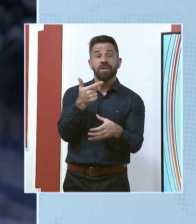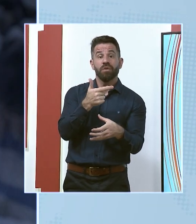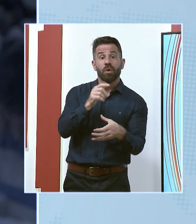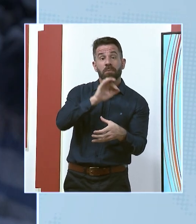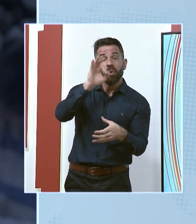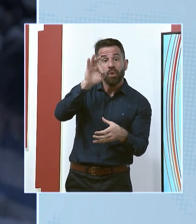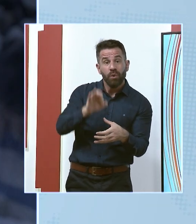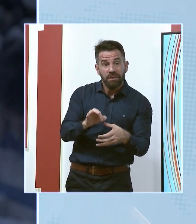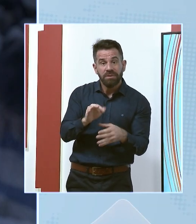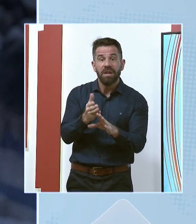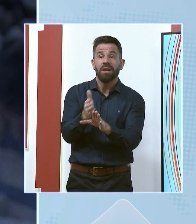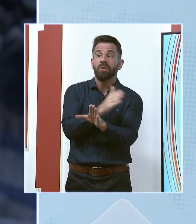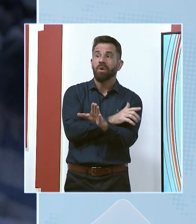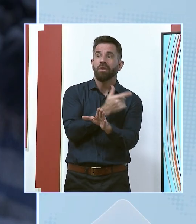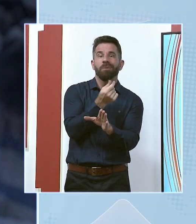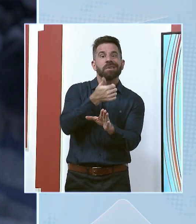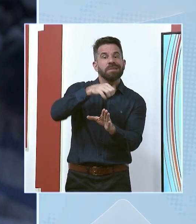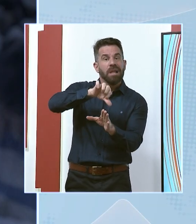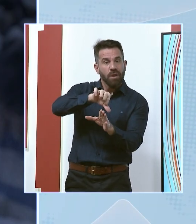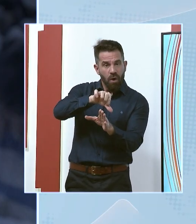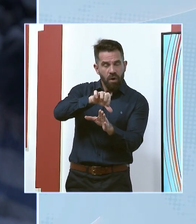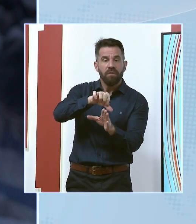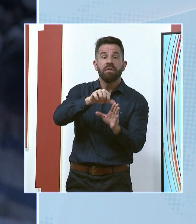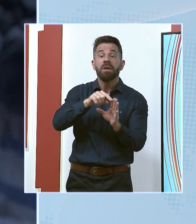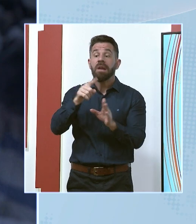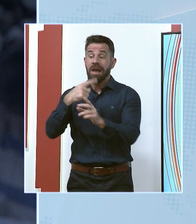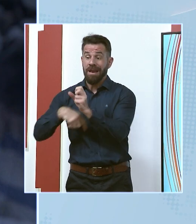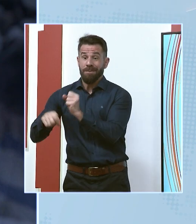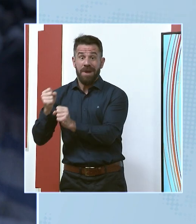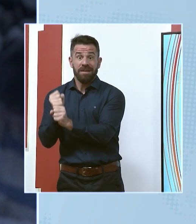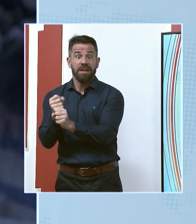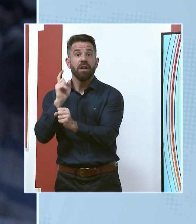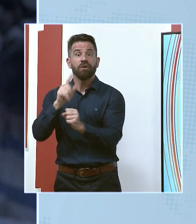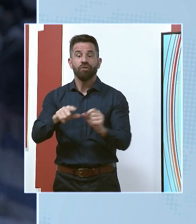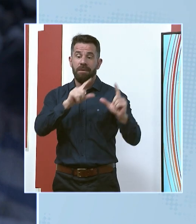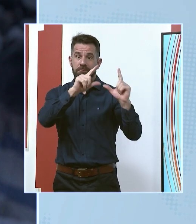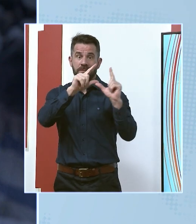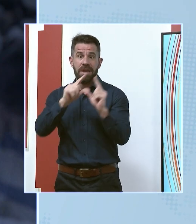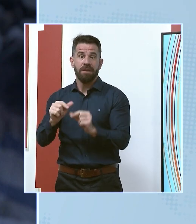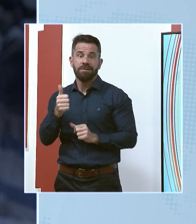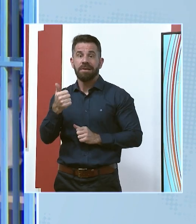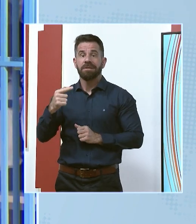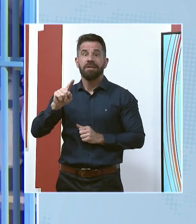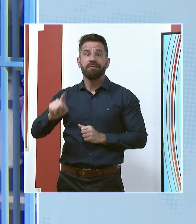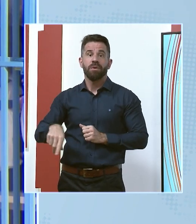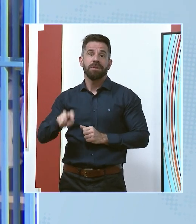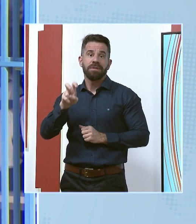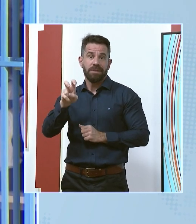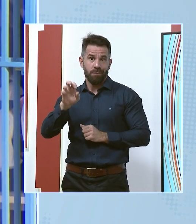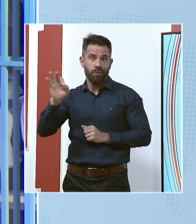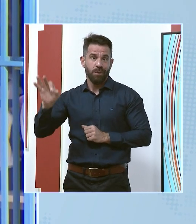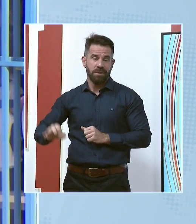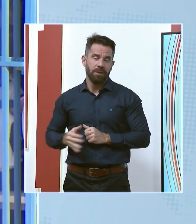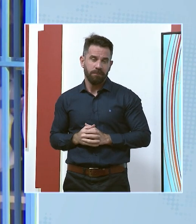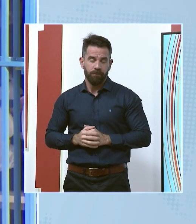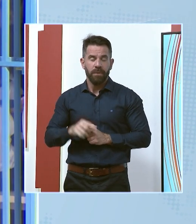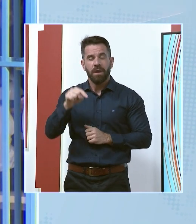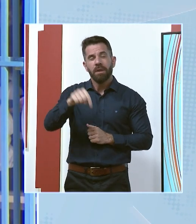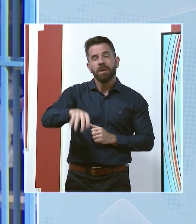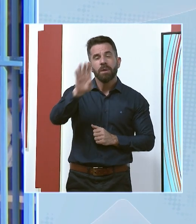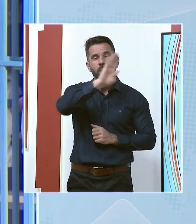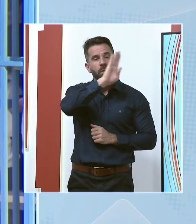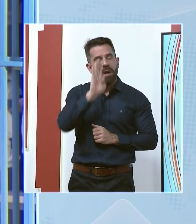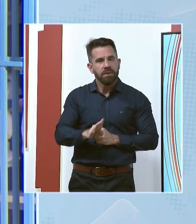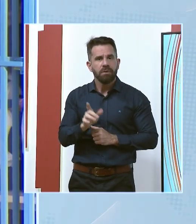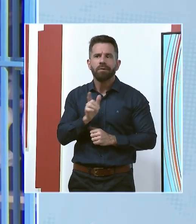nem trabalhavam em 2019. No ano passado, o percentual caiu para 17,5%. No Brasil, as menores taxas de